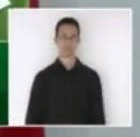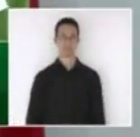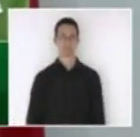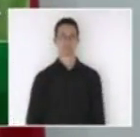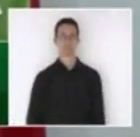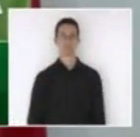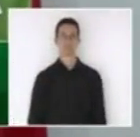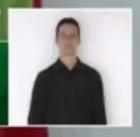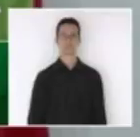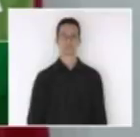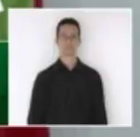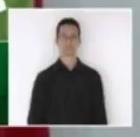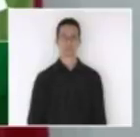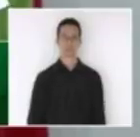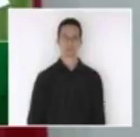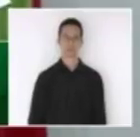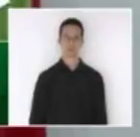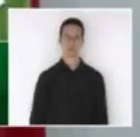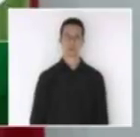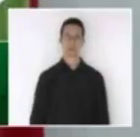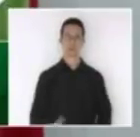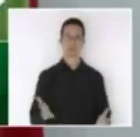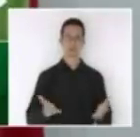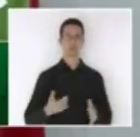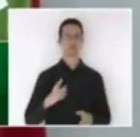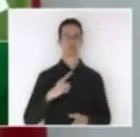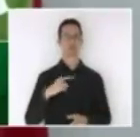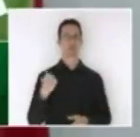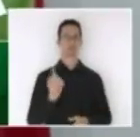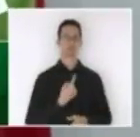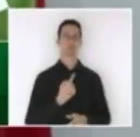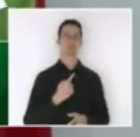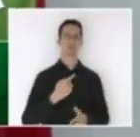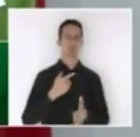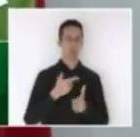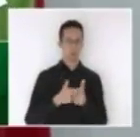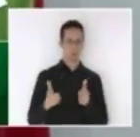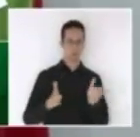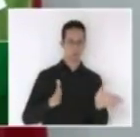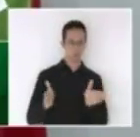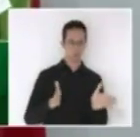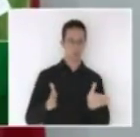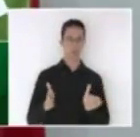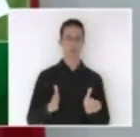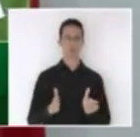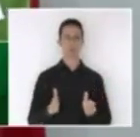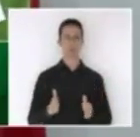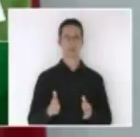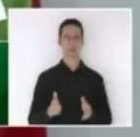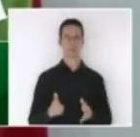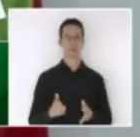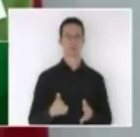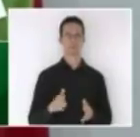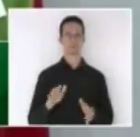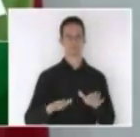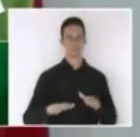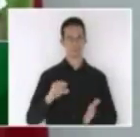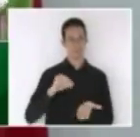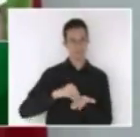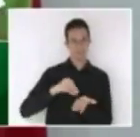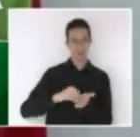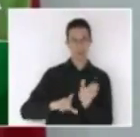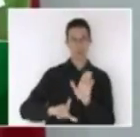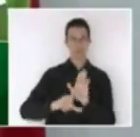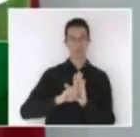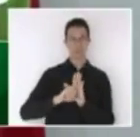Nós estamos sofrendo várias situações complicadas, a começar por falta de legislação, porque